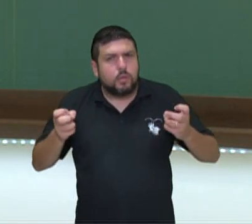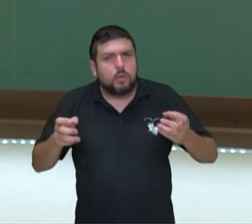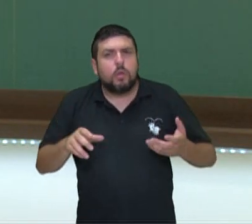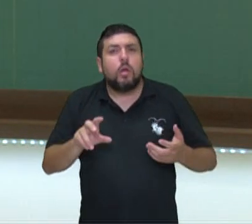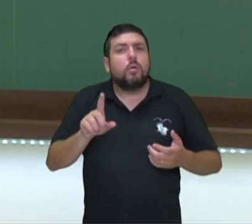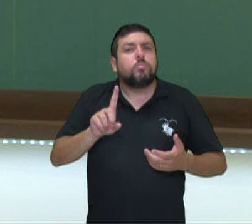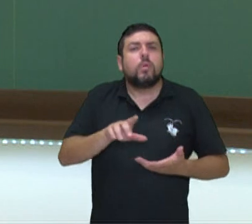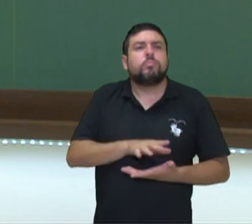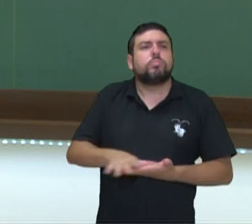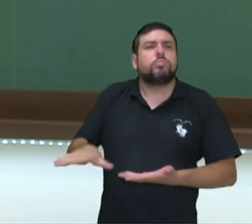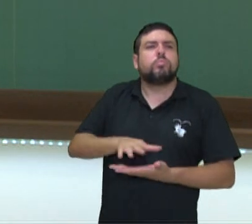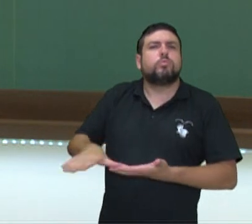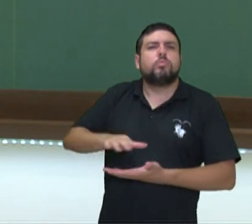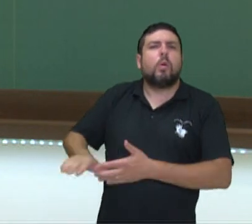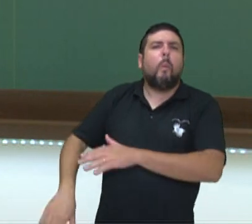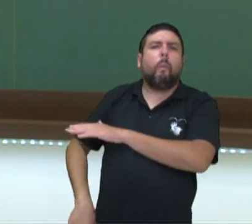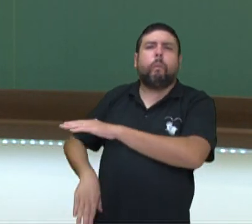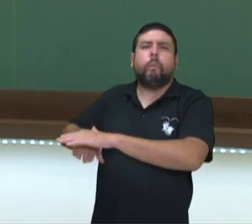tá?